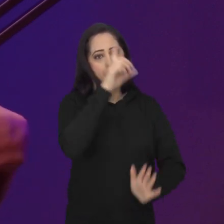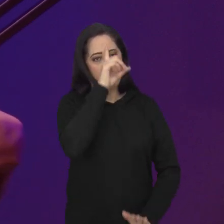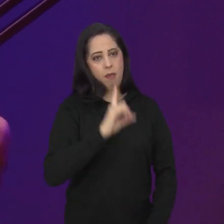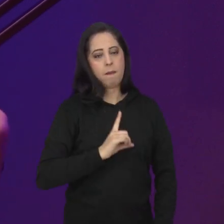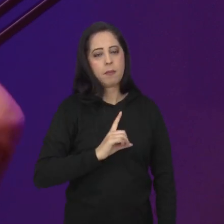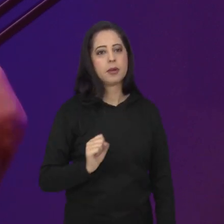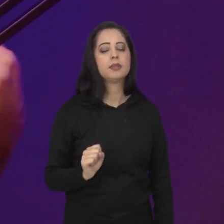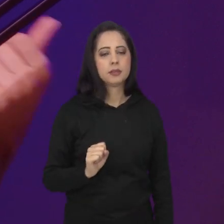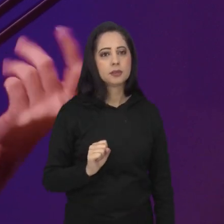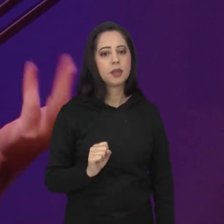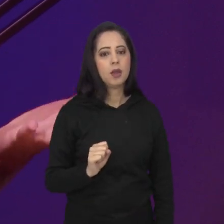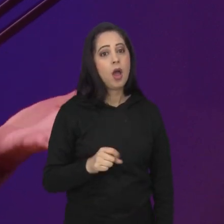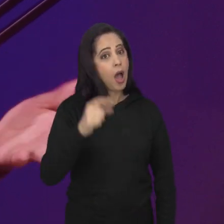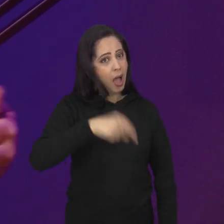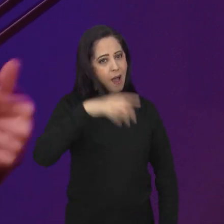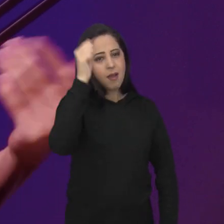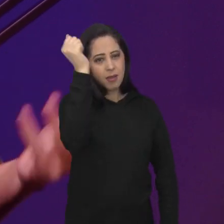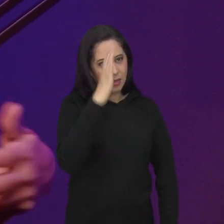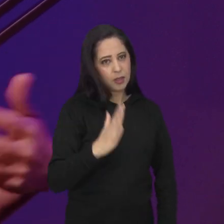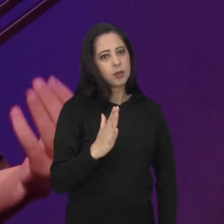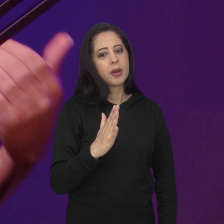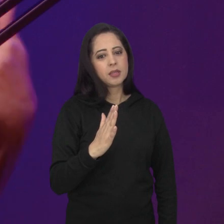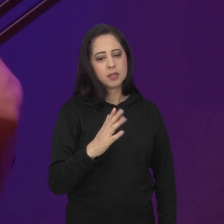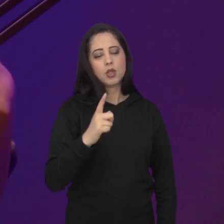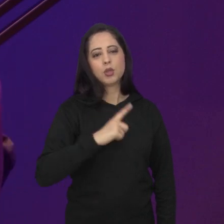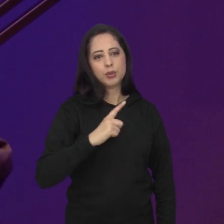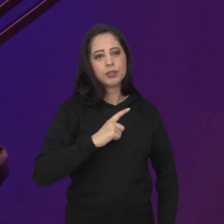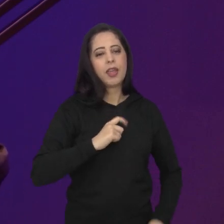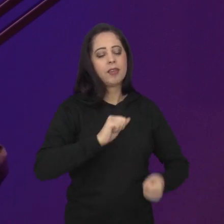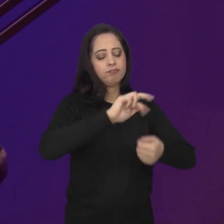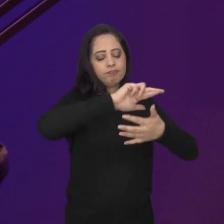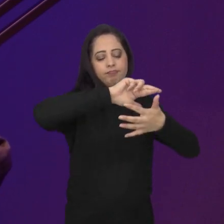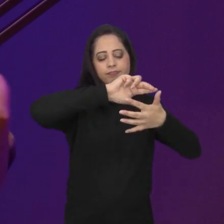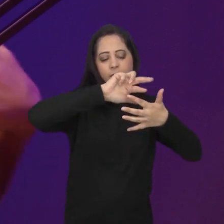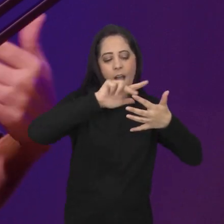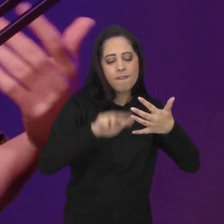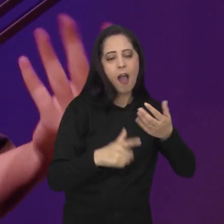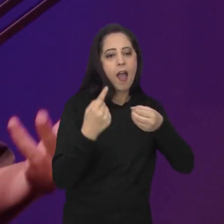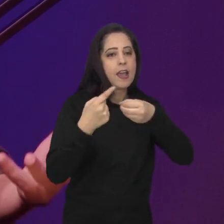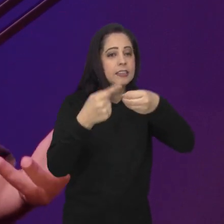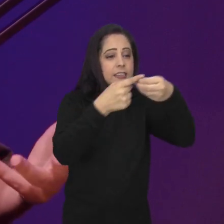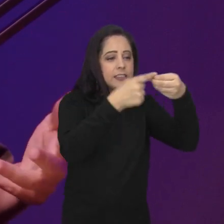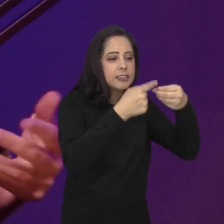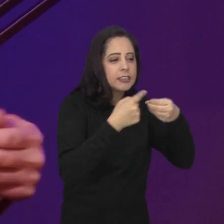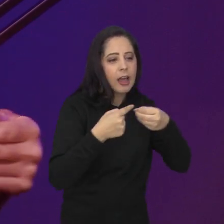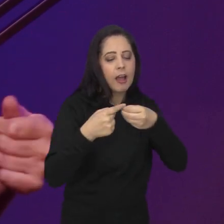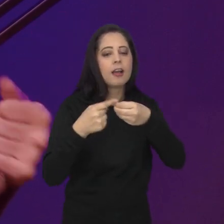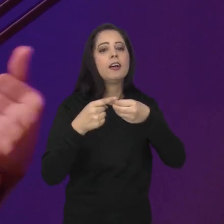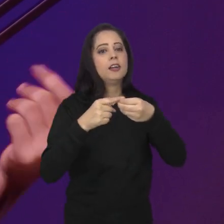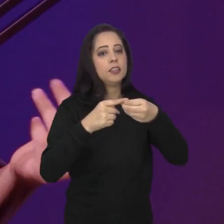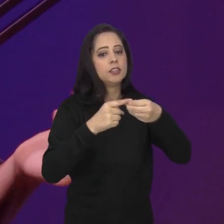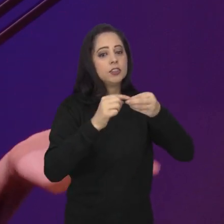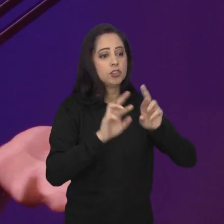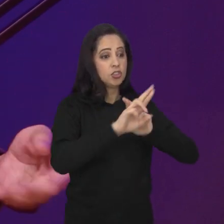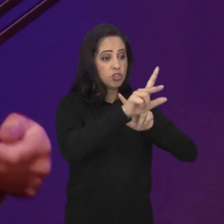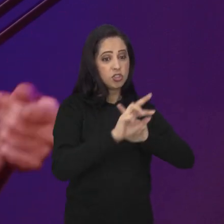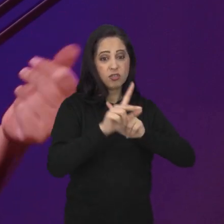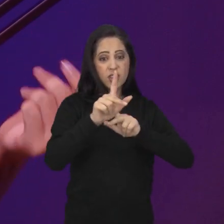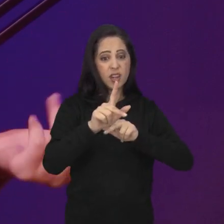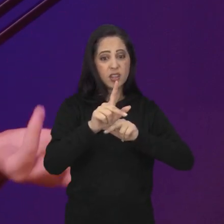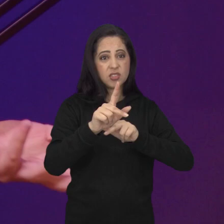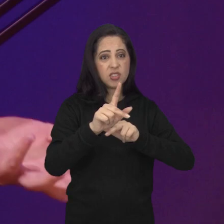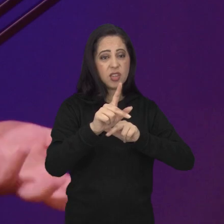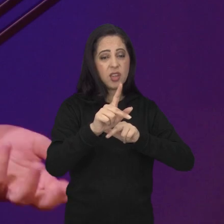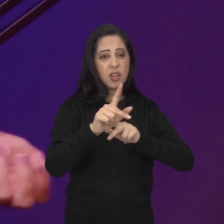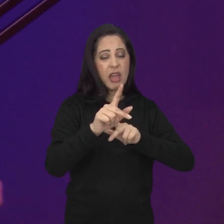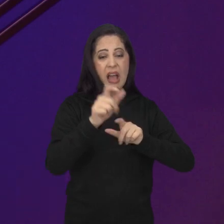países e assim, muitas nações, e a gente, no Brasil, a gente tem vários cenários diferentes, em diferentes cidades, em